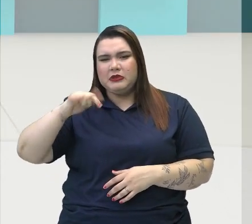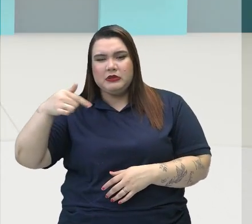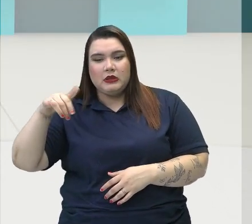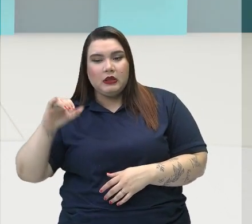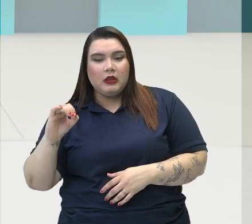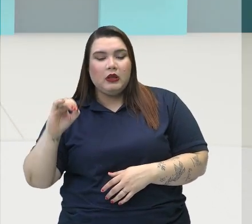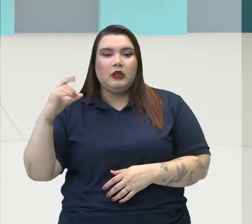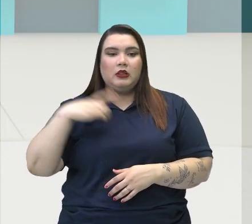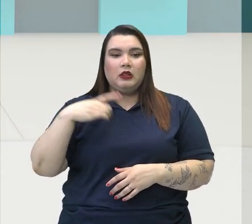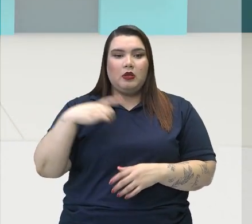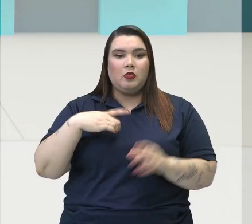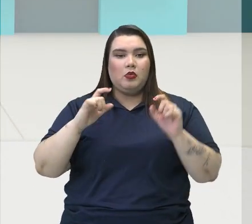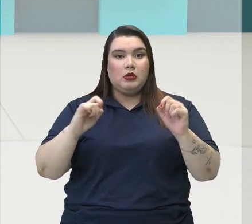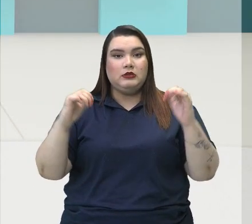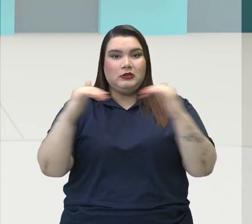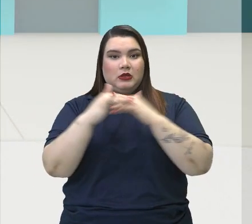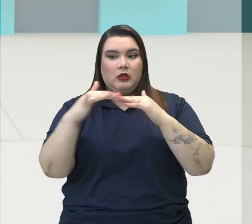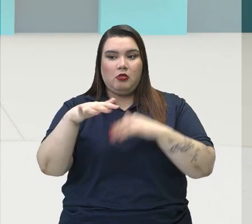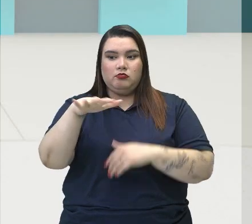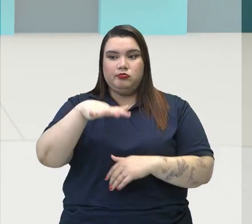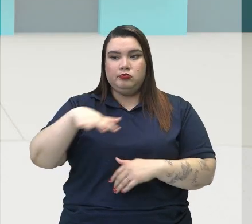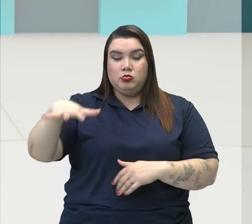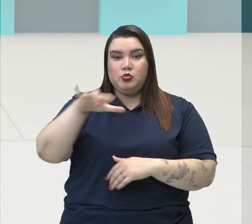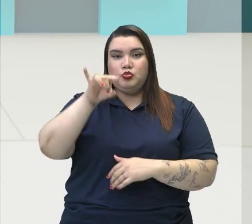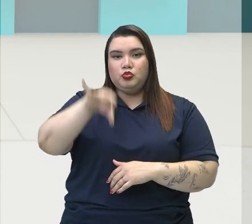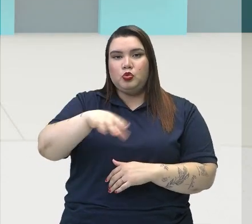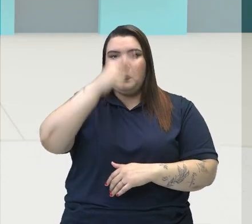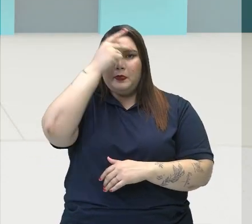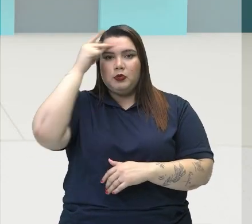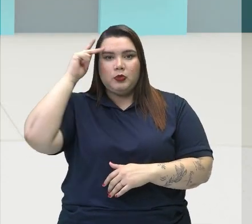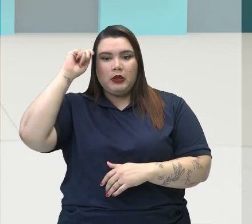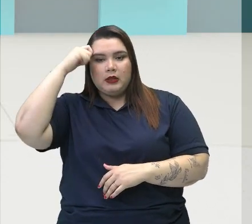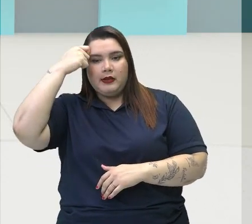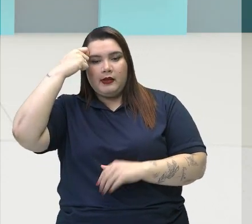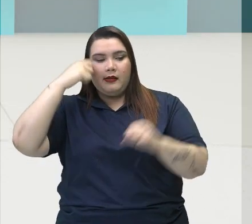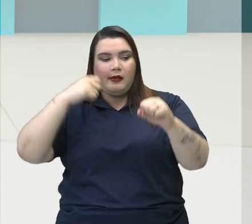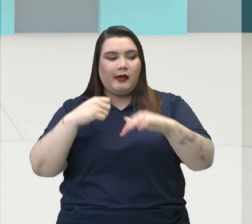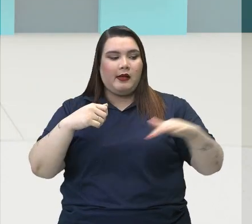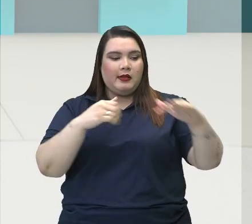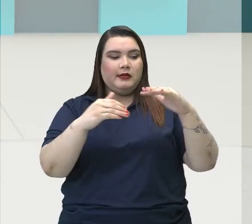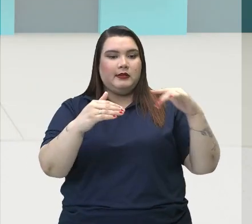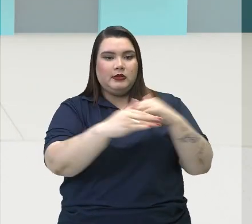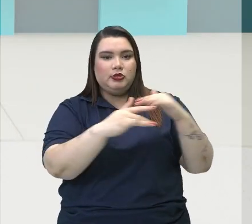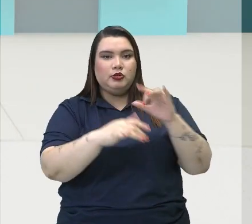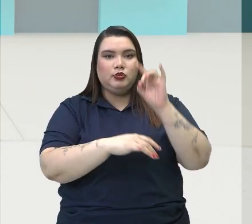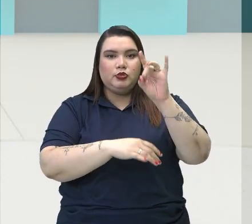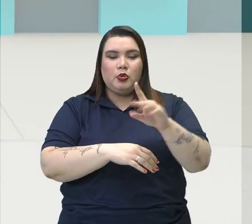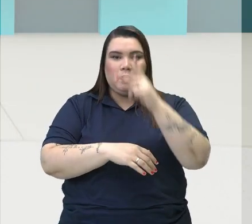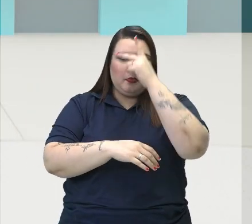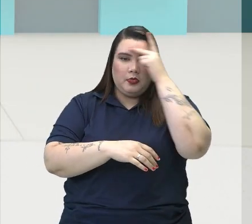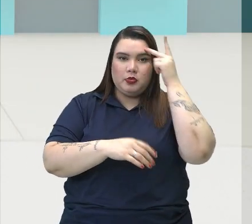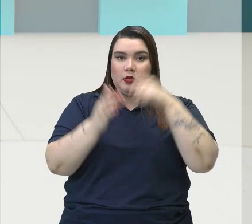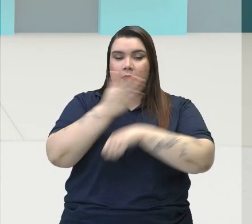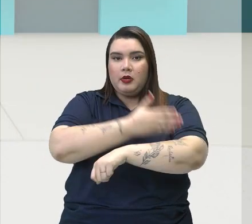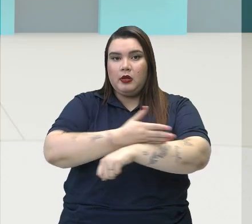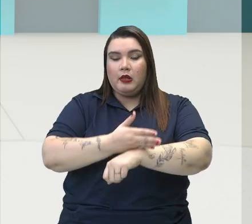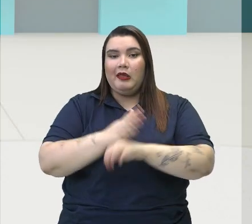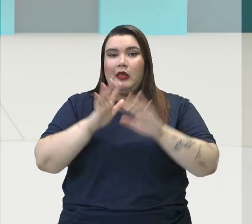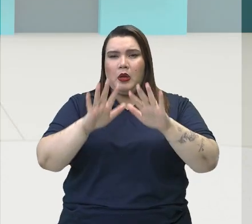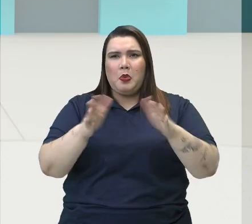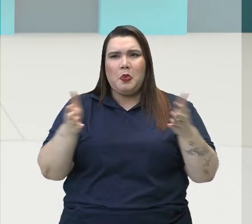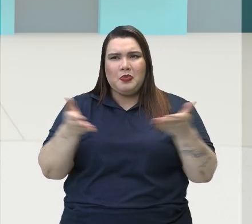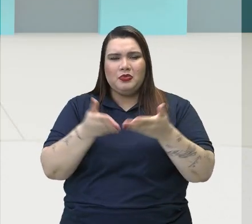ter partes da cidade onde frequentados por negro e outras por branco. É comum, por exemplo, em alguns estados